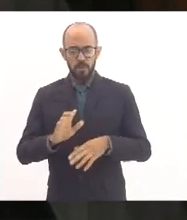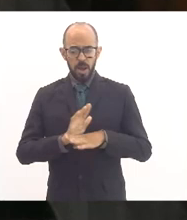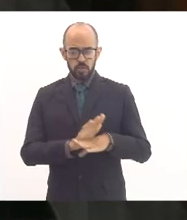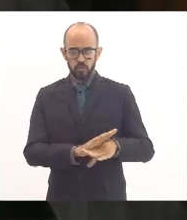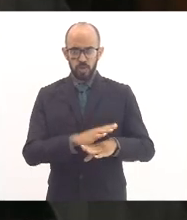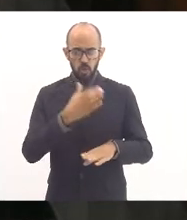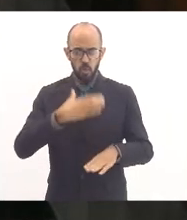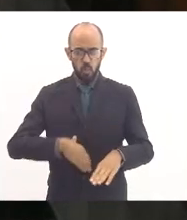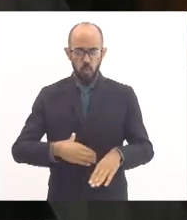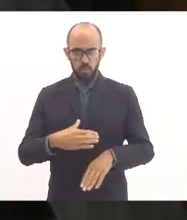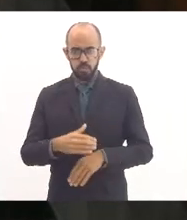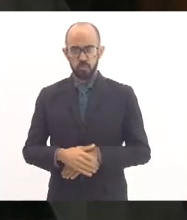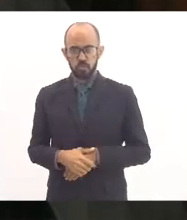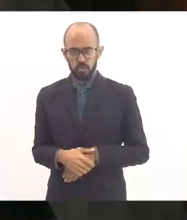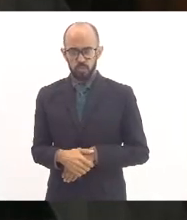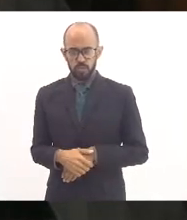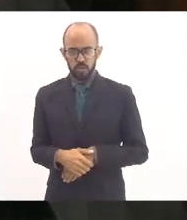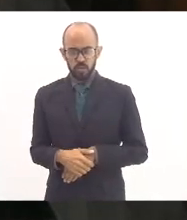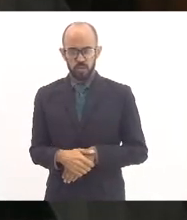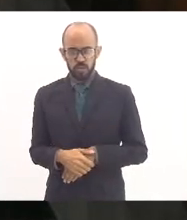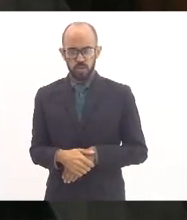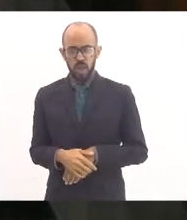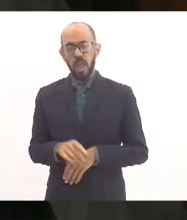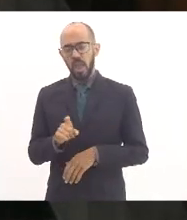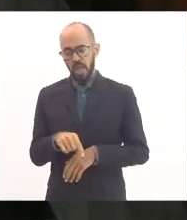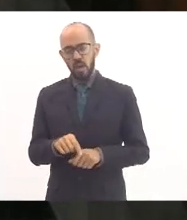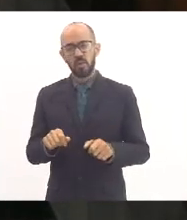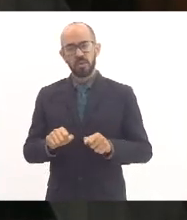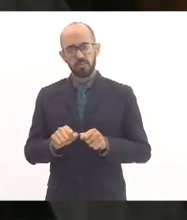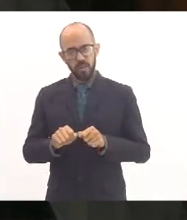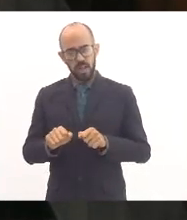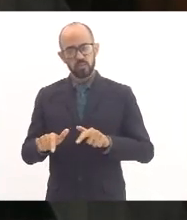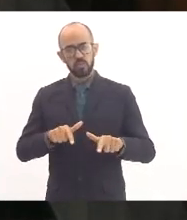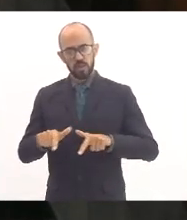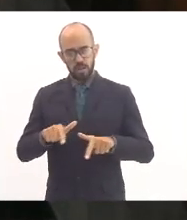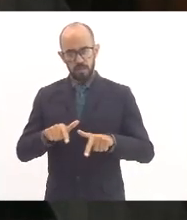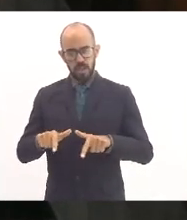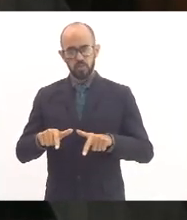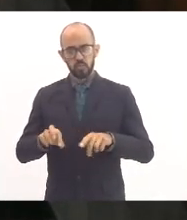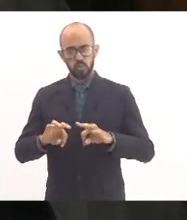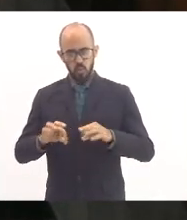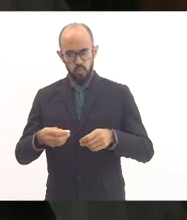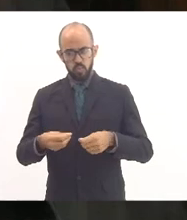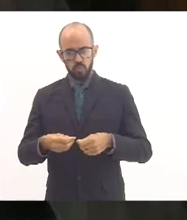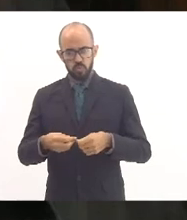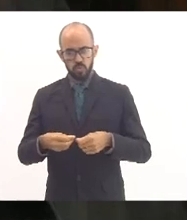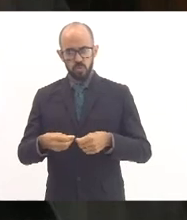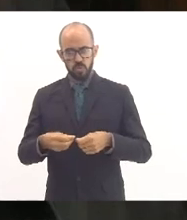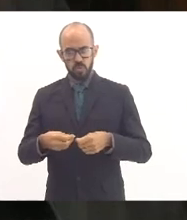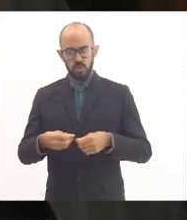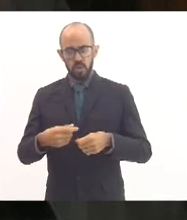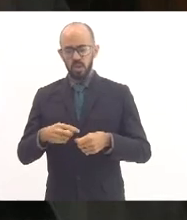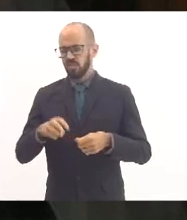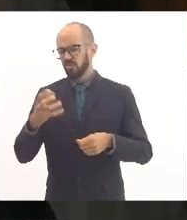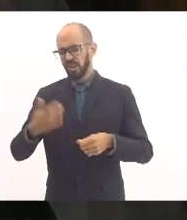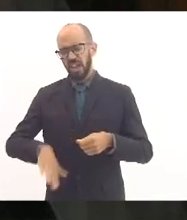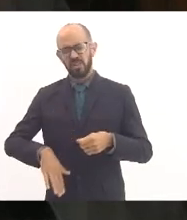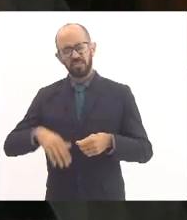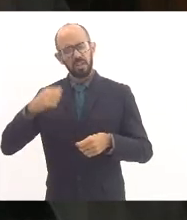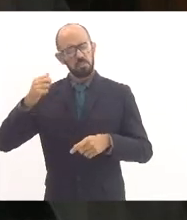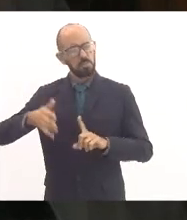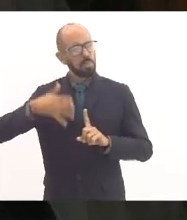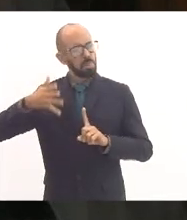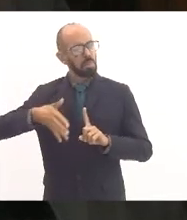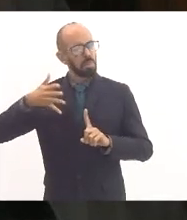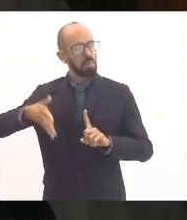corpo aqueles que Fazem Acontecer então nós precisamos ter eu não vou ficar teorizando aqui